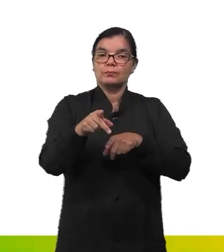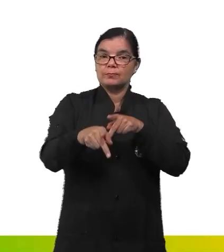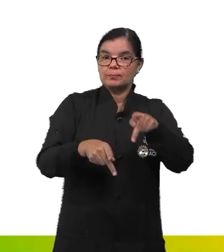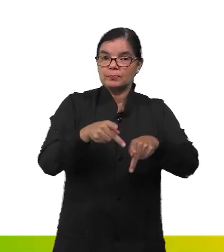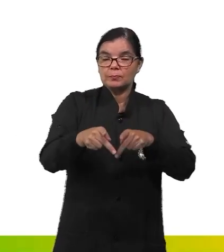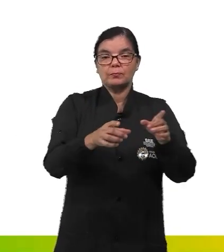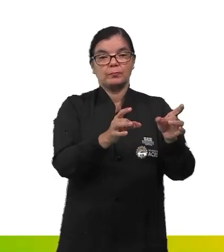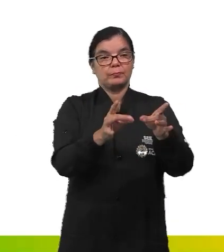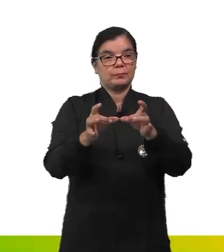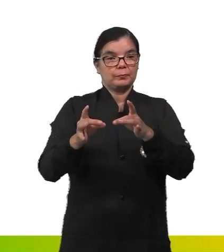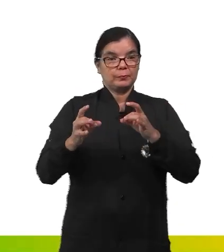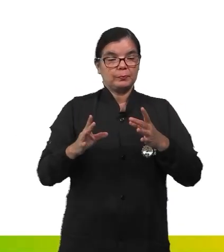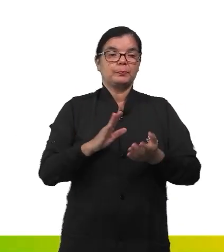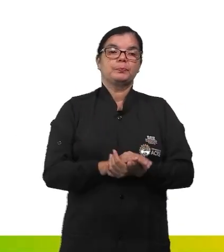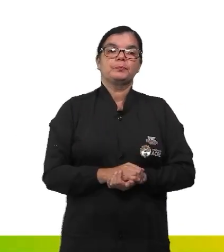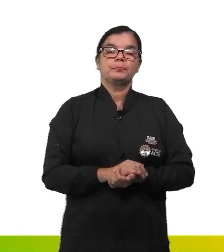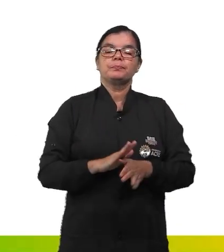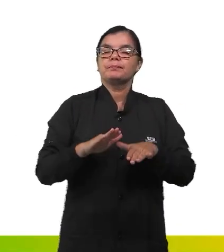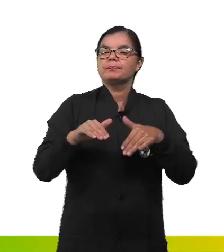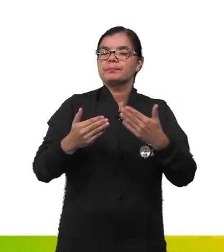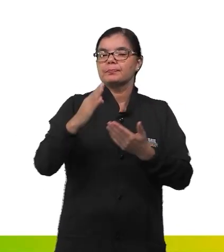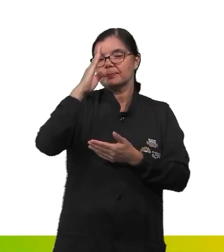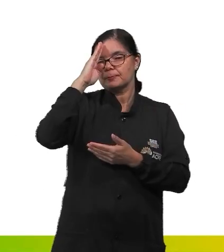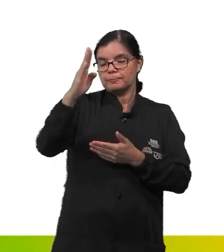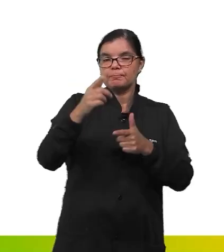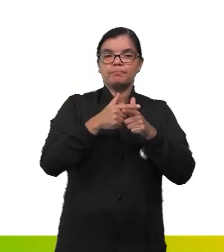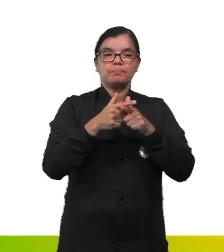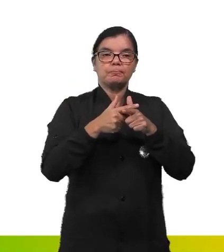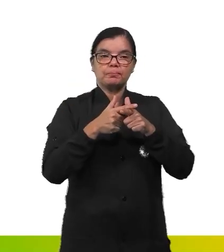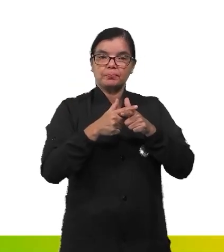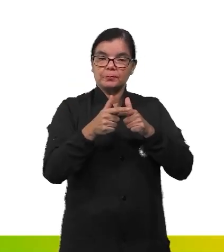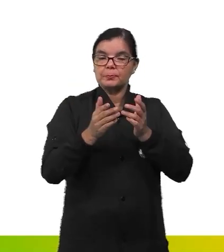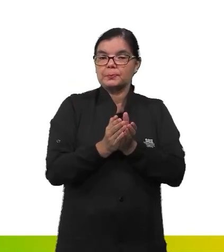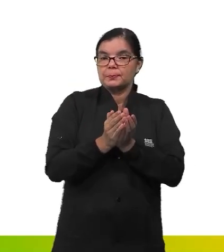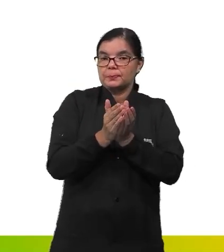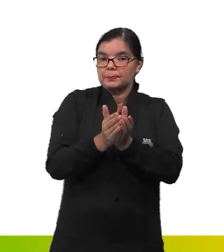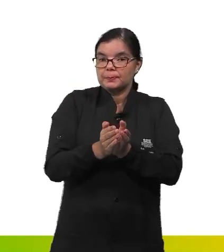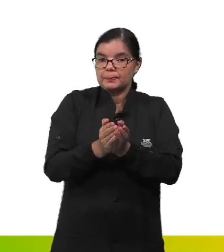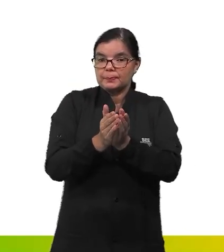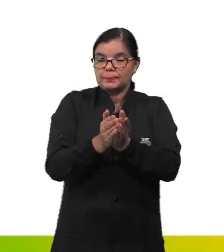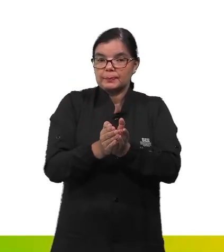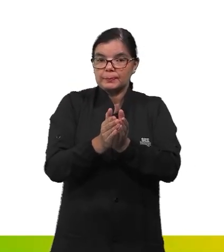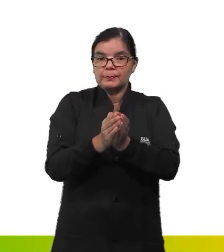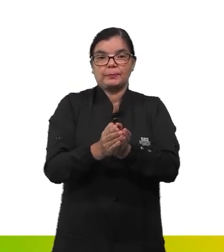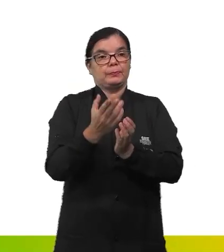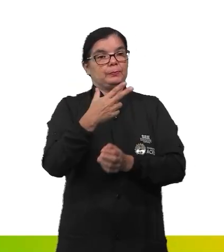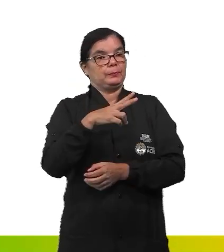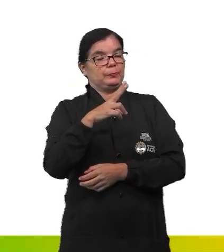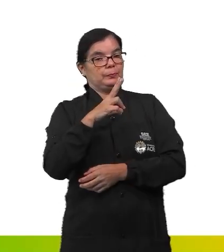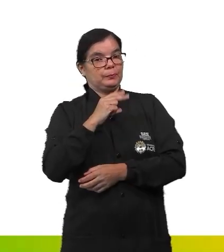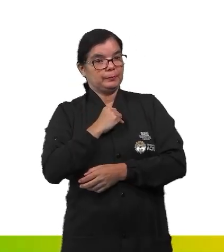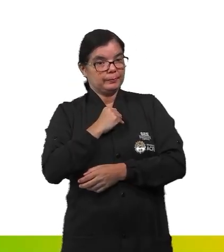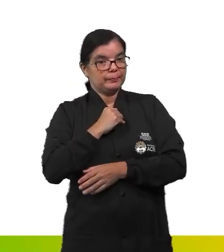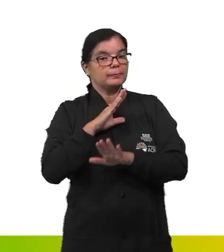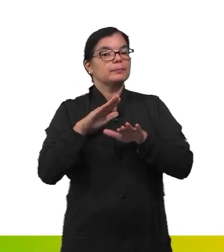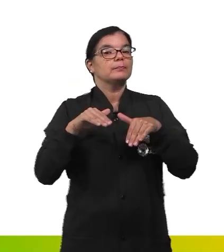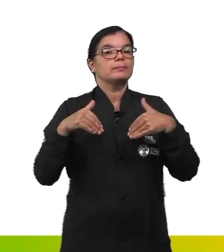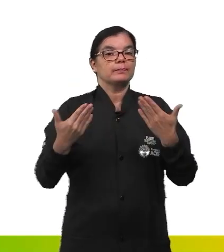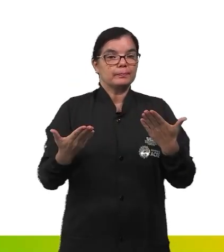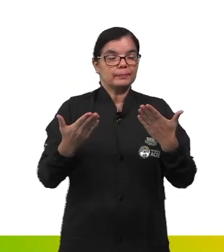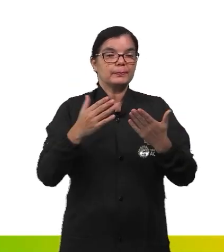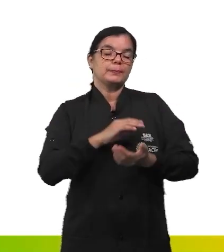comércio mundial. Uma das principais consequências das navegações